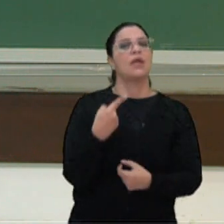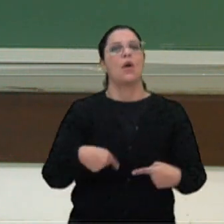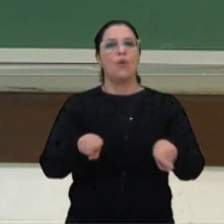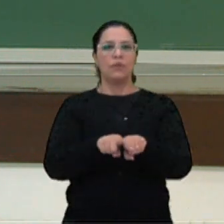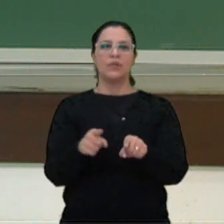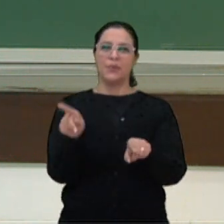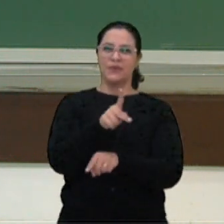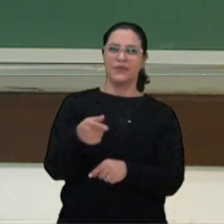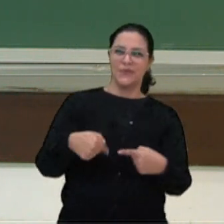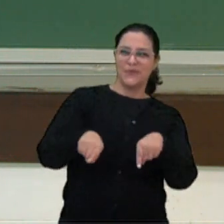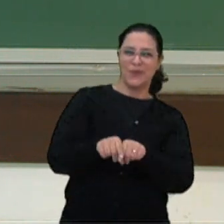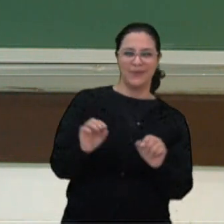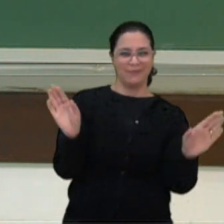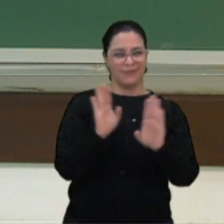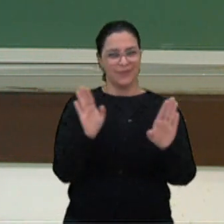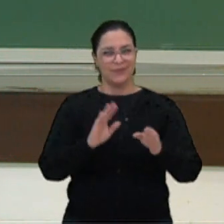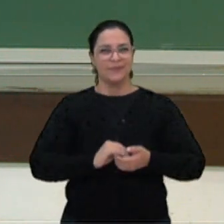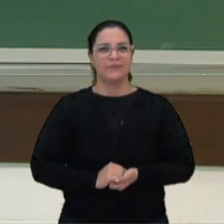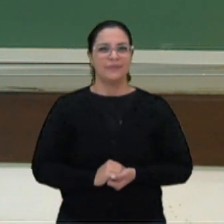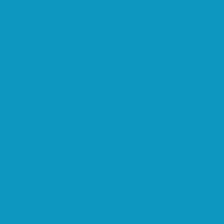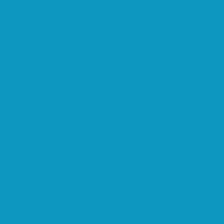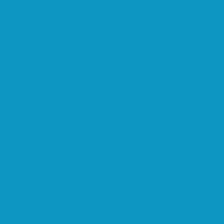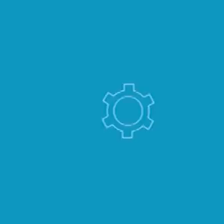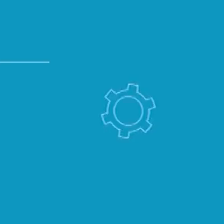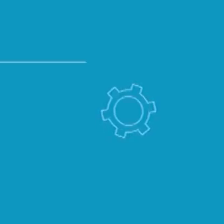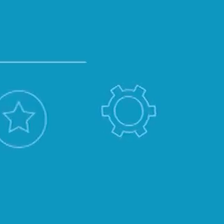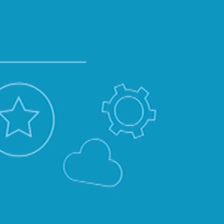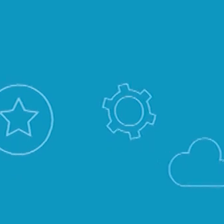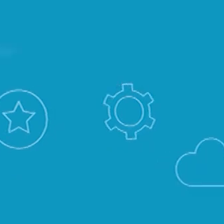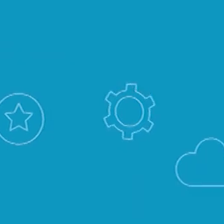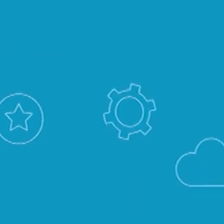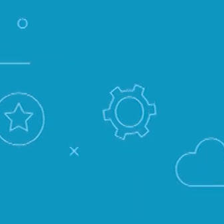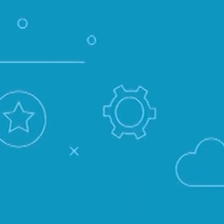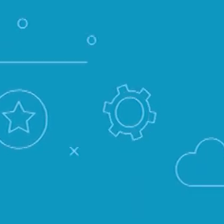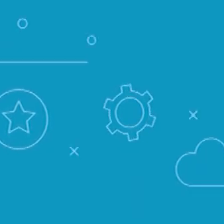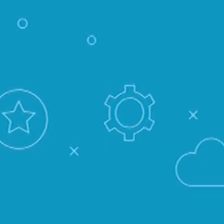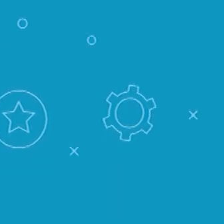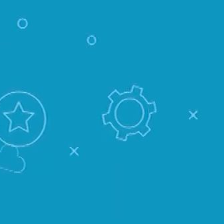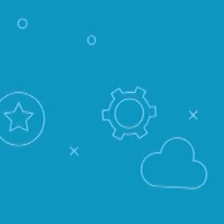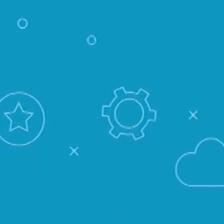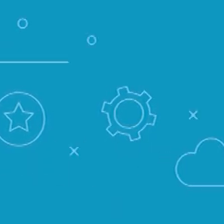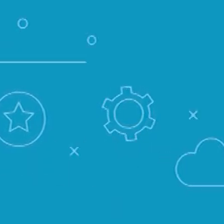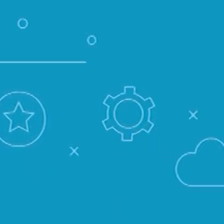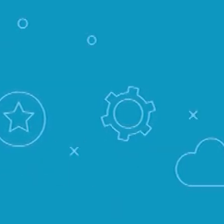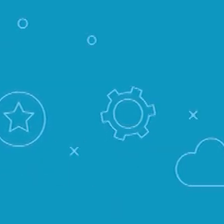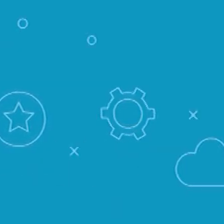está aqui também. Tchau!